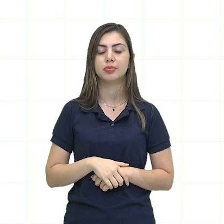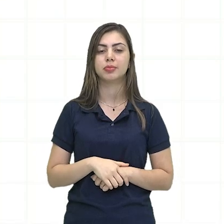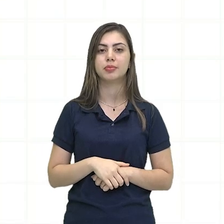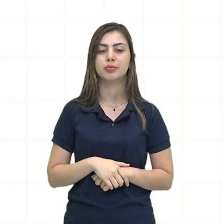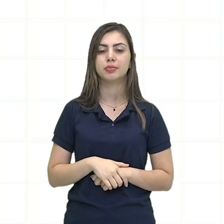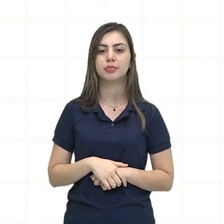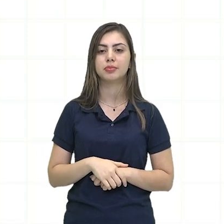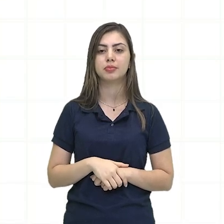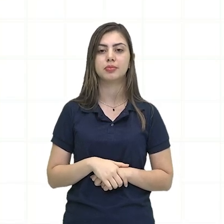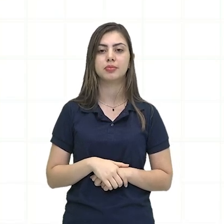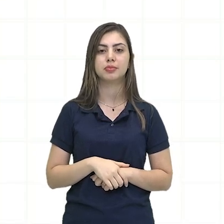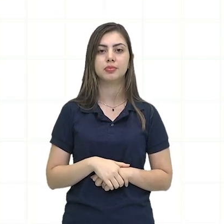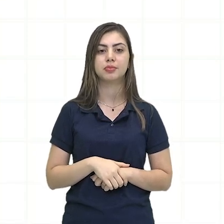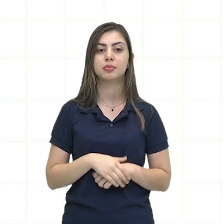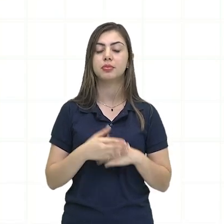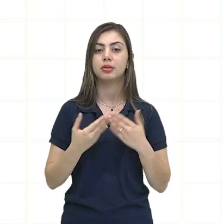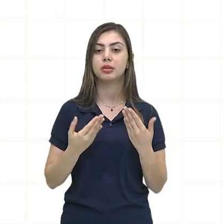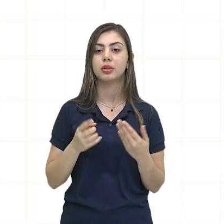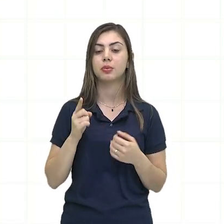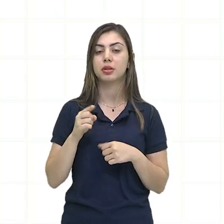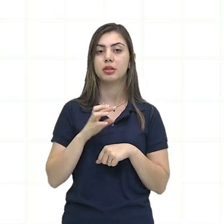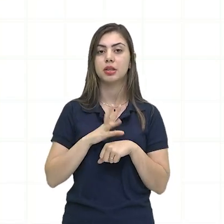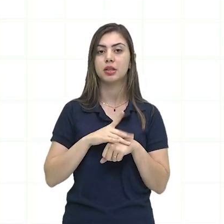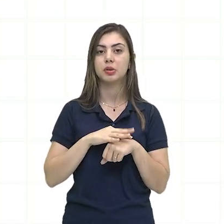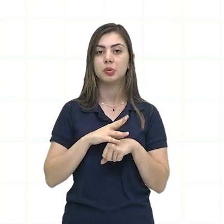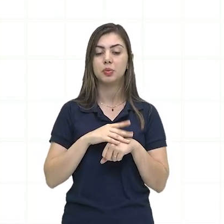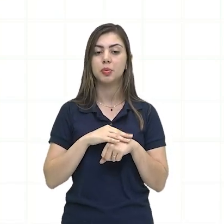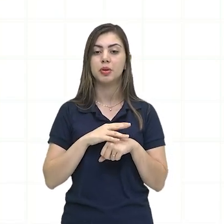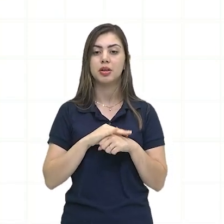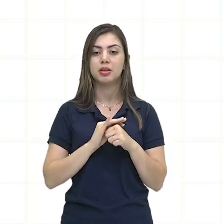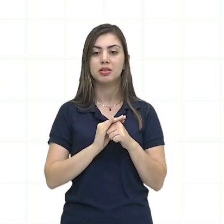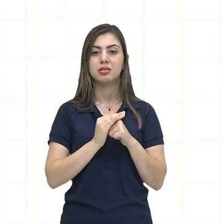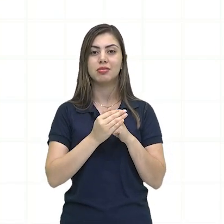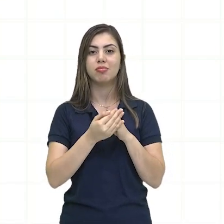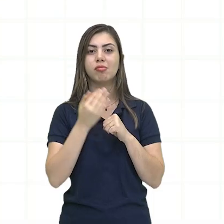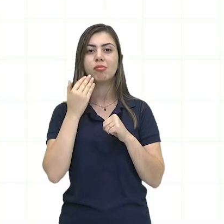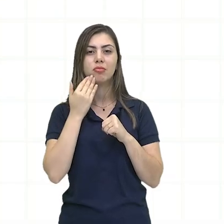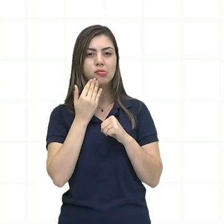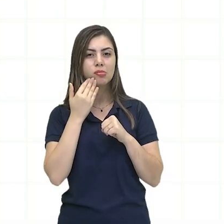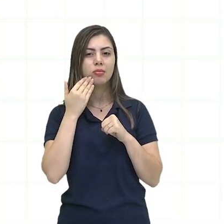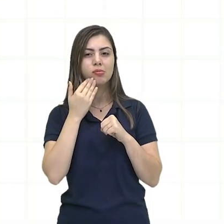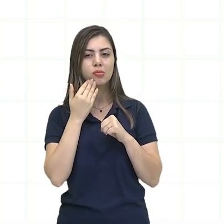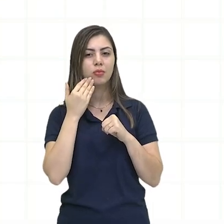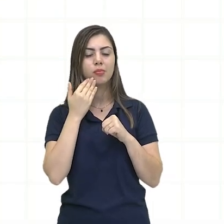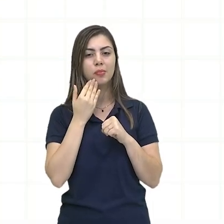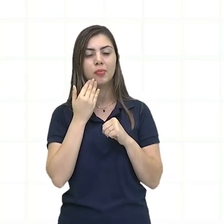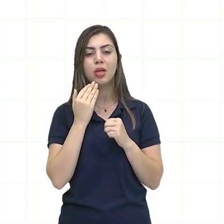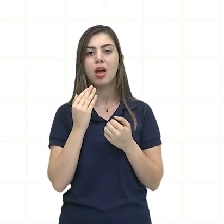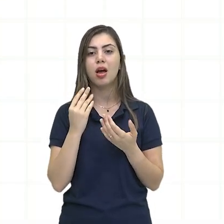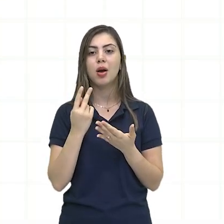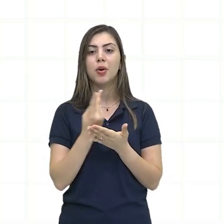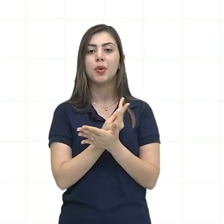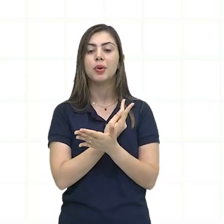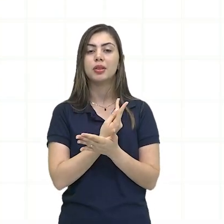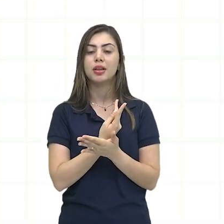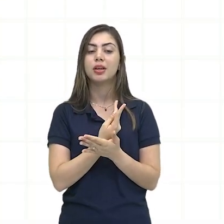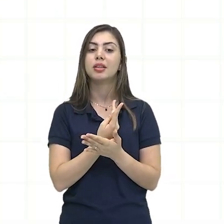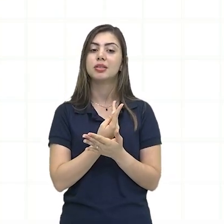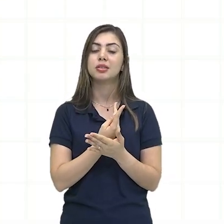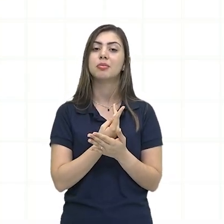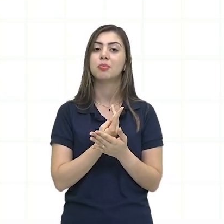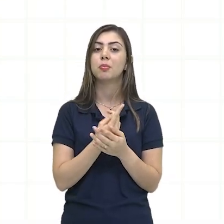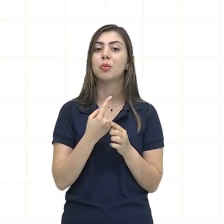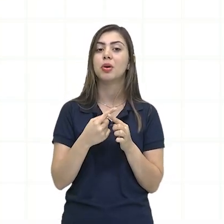Então, a artrose, ela pode ser ocasionada pela